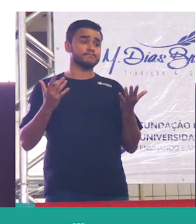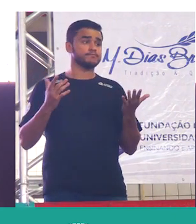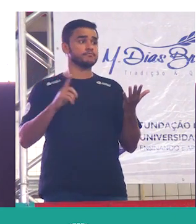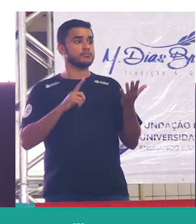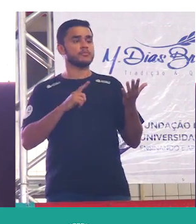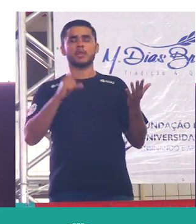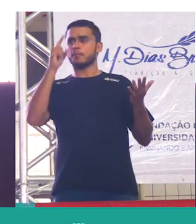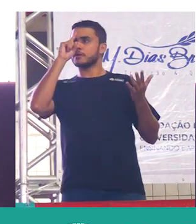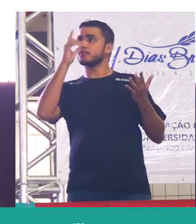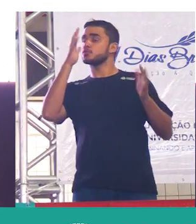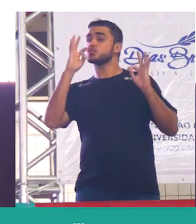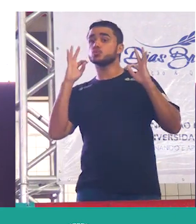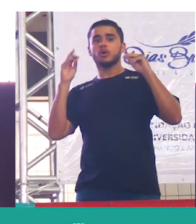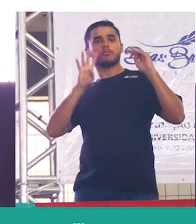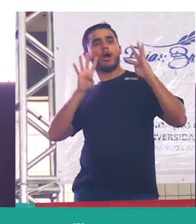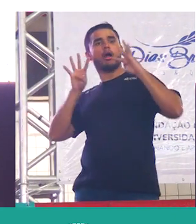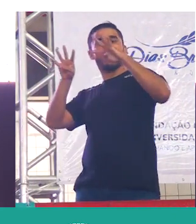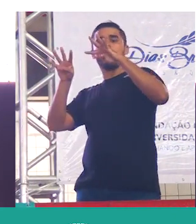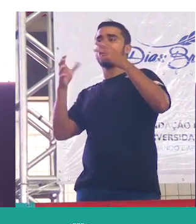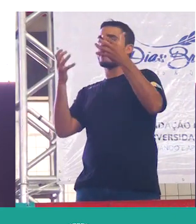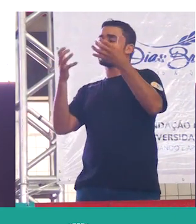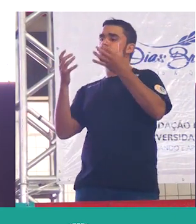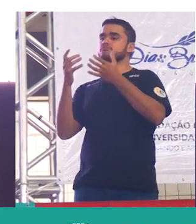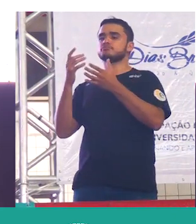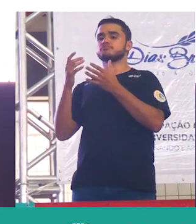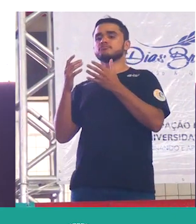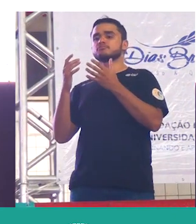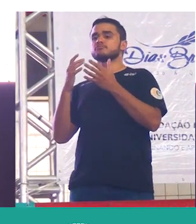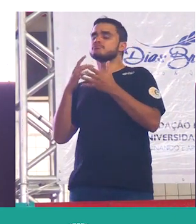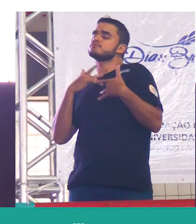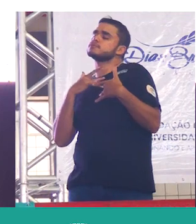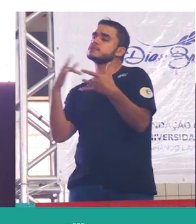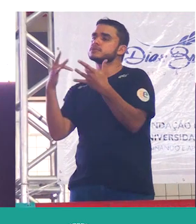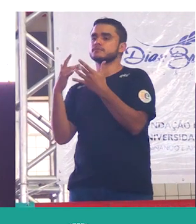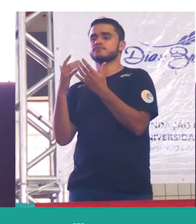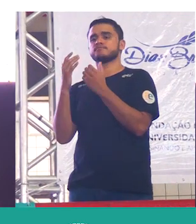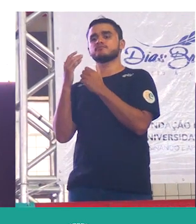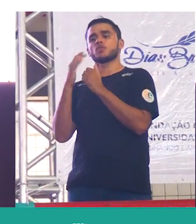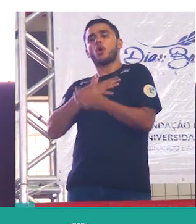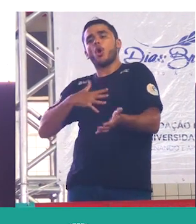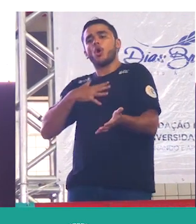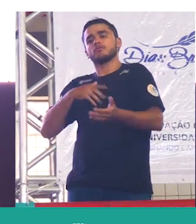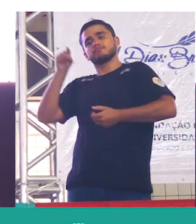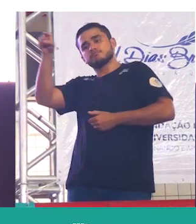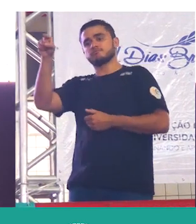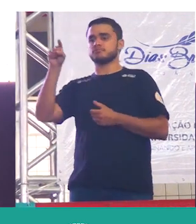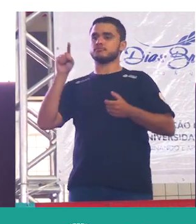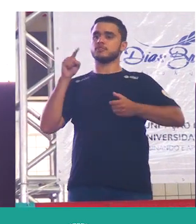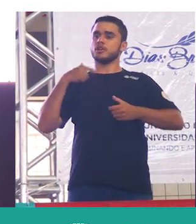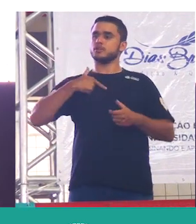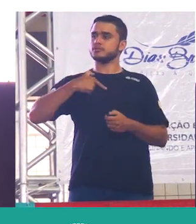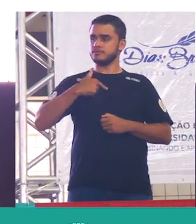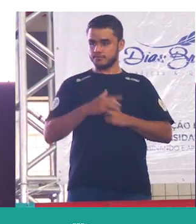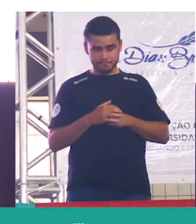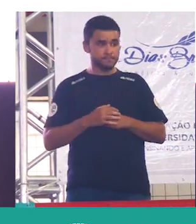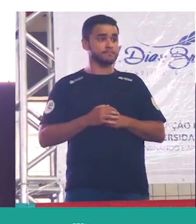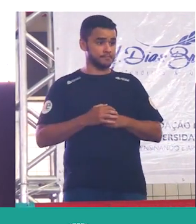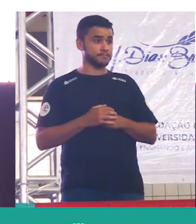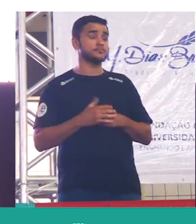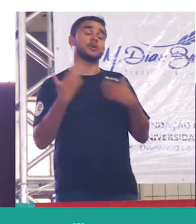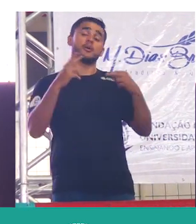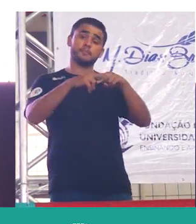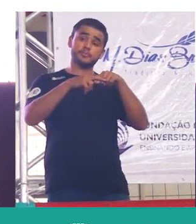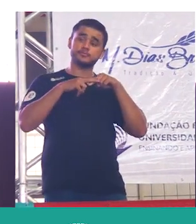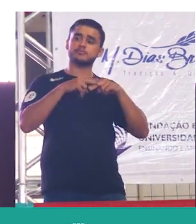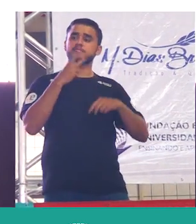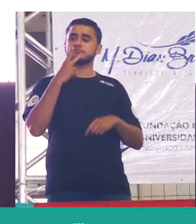essa comoção nacional, existia essa simpatia grande dos mais pobres para com o Vargas. Então,